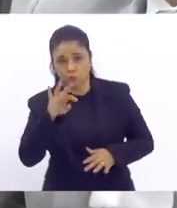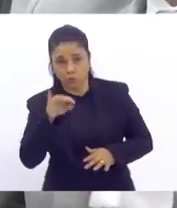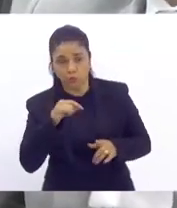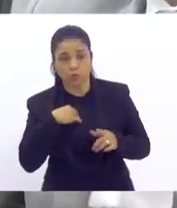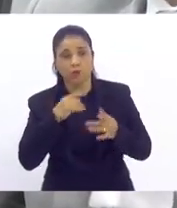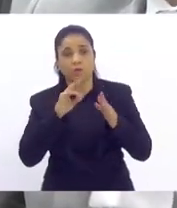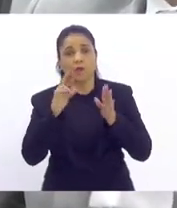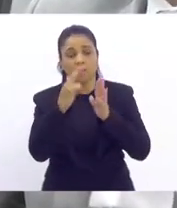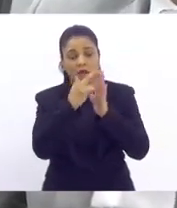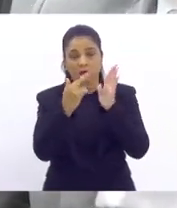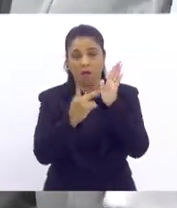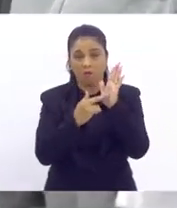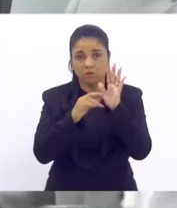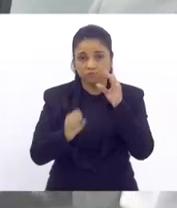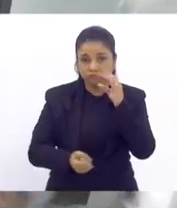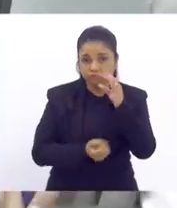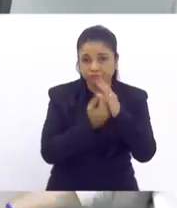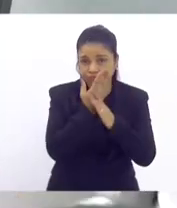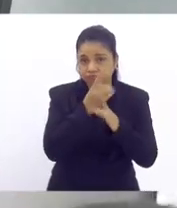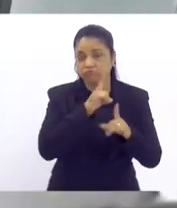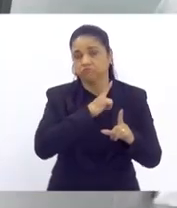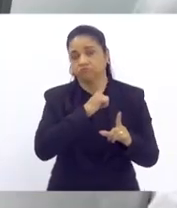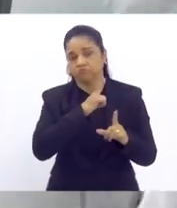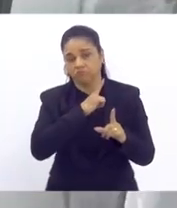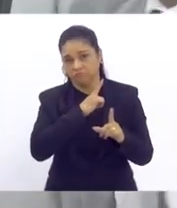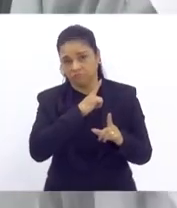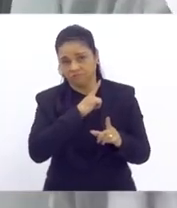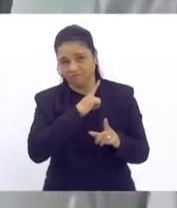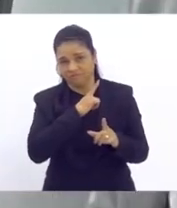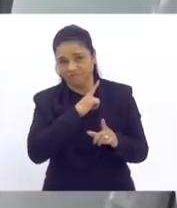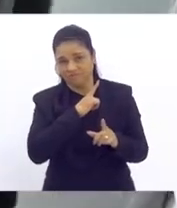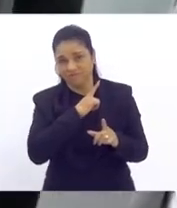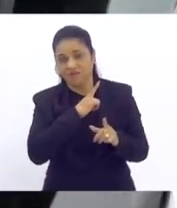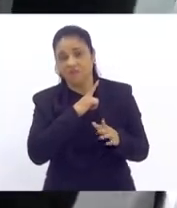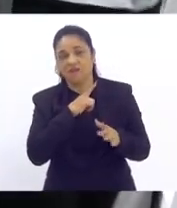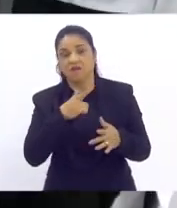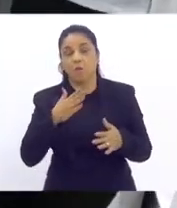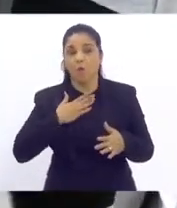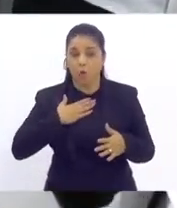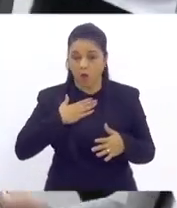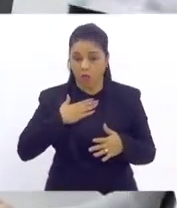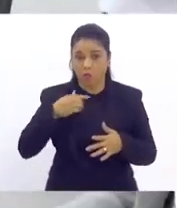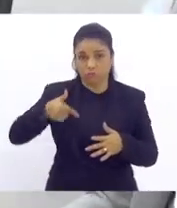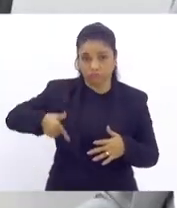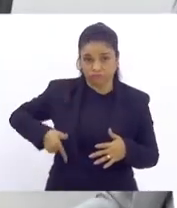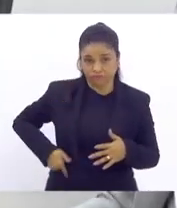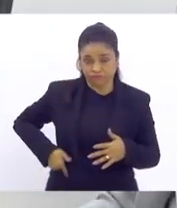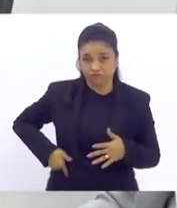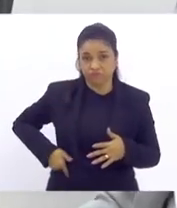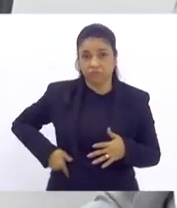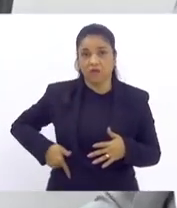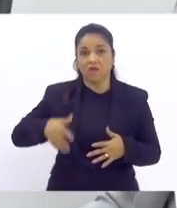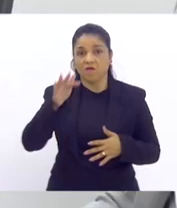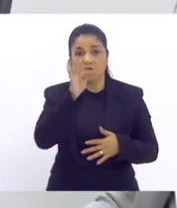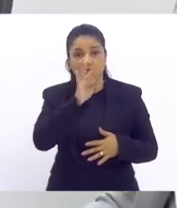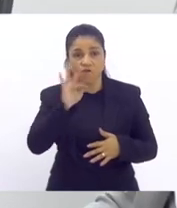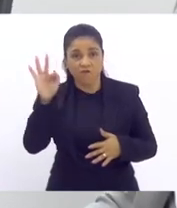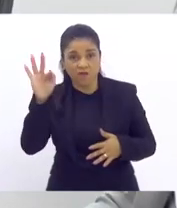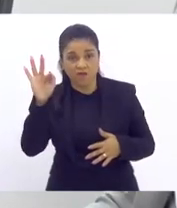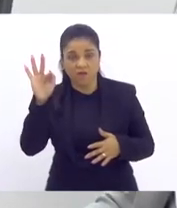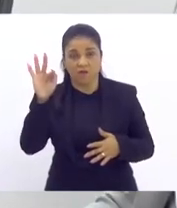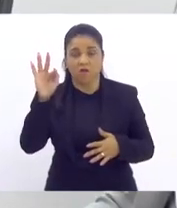categorias e queria regramento para os quais aqueles que como eu tenho um porte Federal de arma e